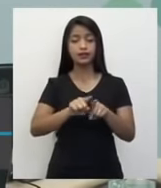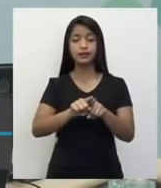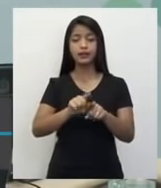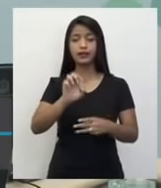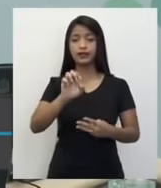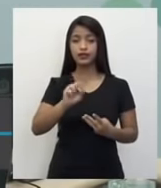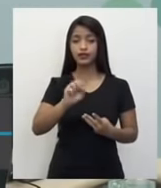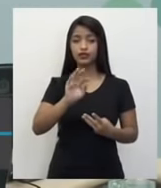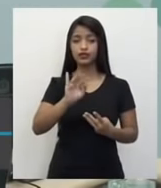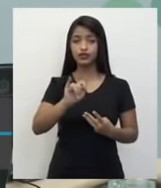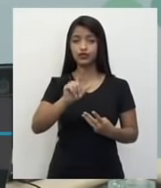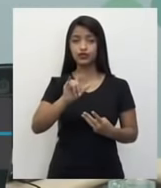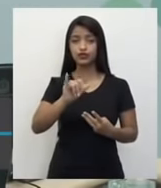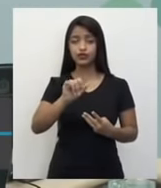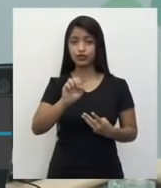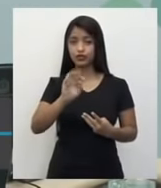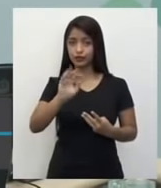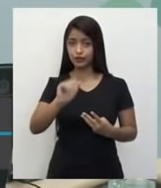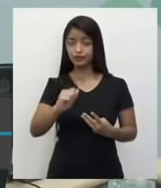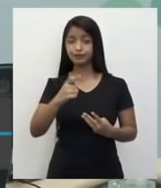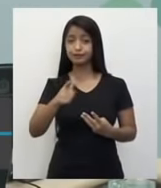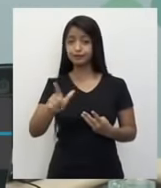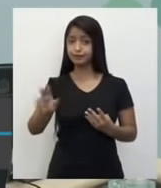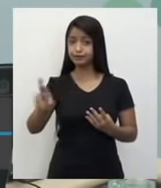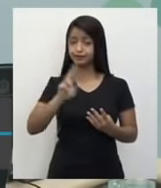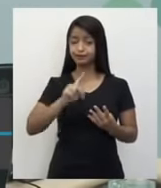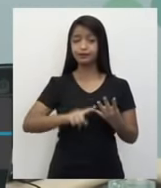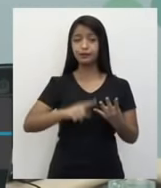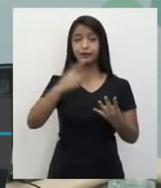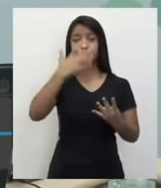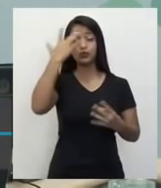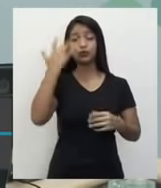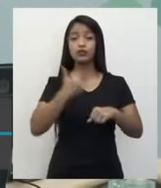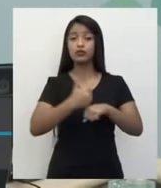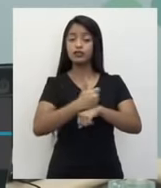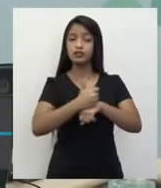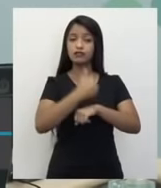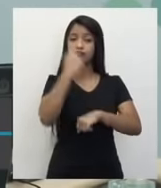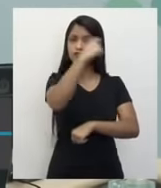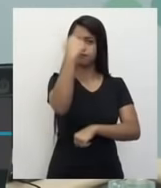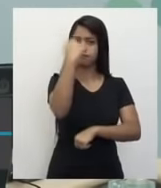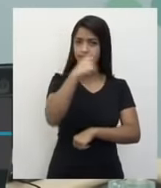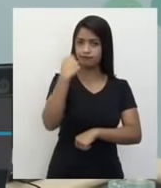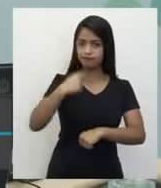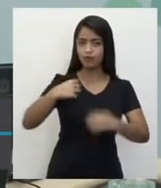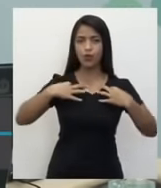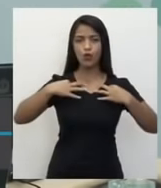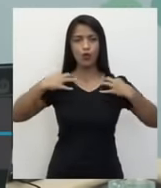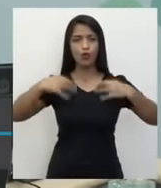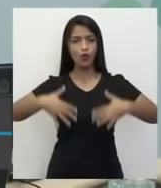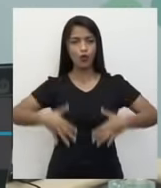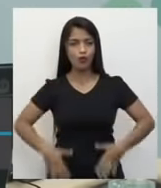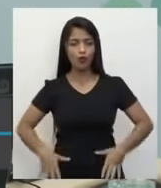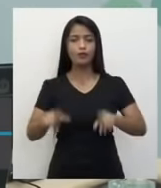a Laura, a outra Laura, né? Maquiadores, Laura Tonon. Maquiadores, figurinistas e